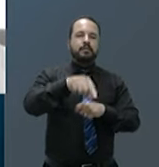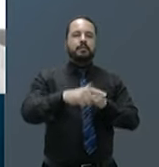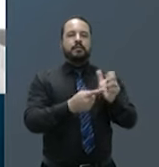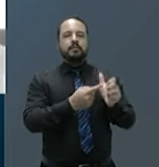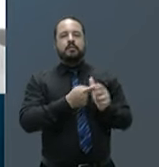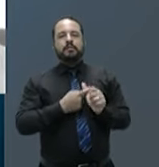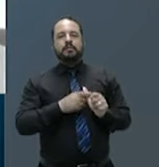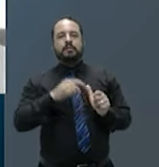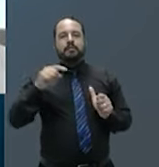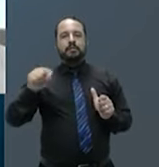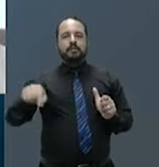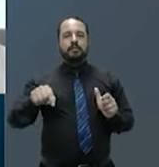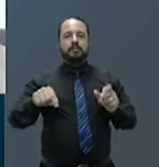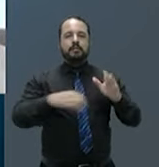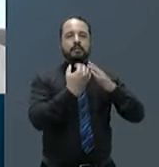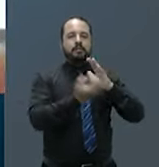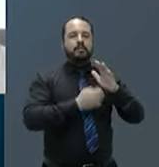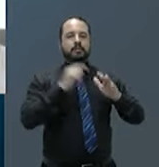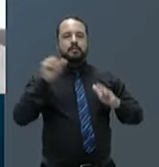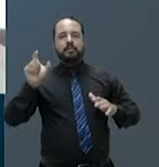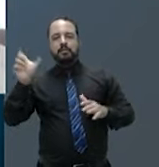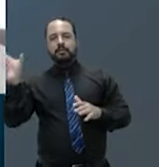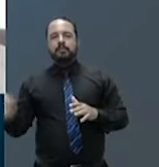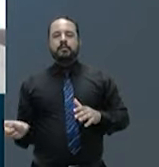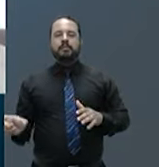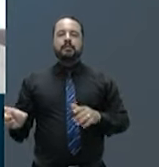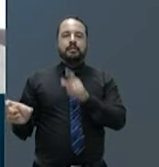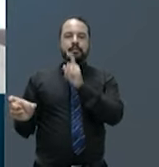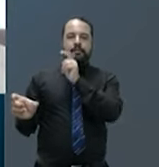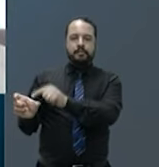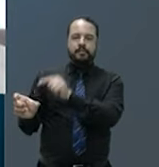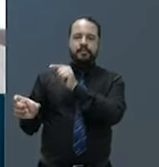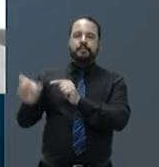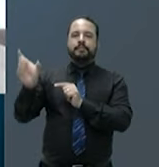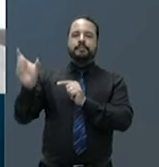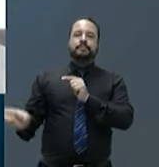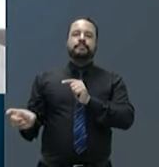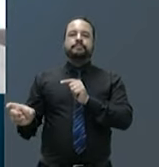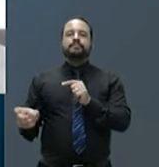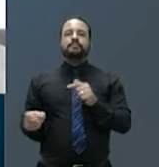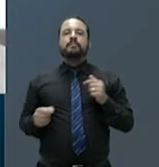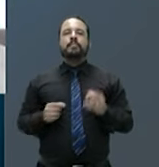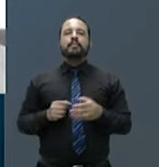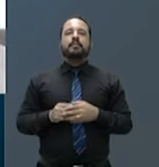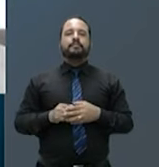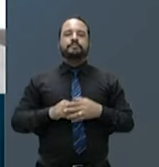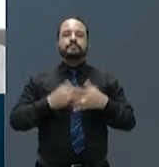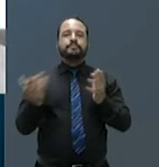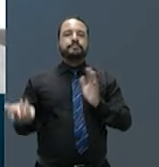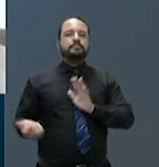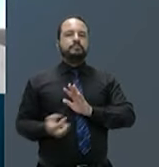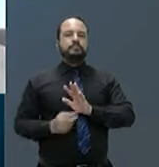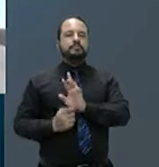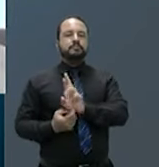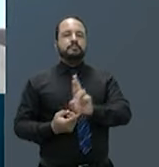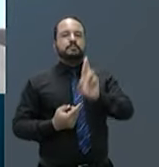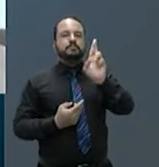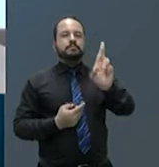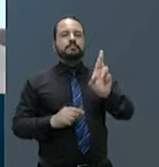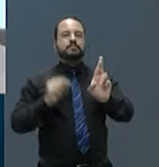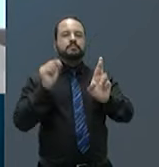a subsidiária. A requerente se fez representar pelo mesmo indivíduo que